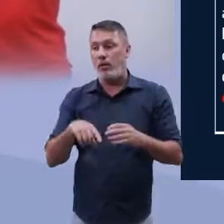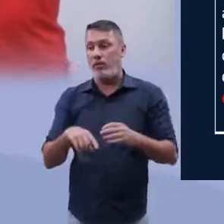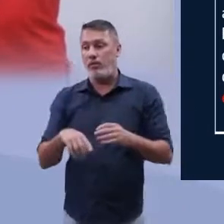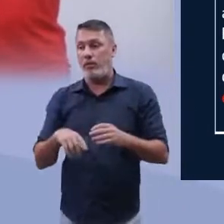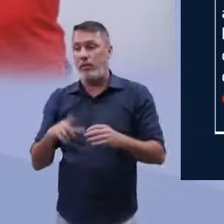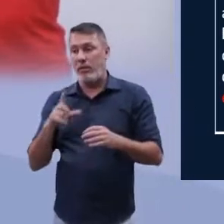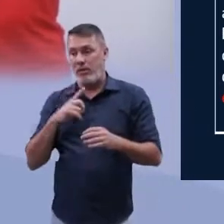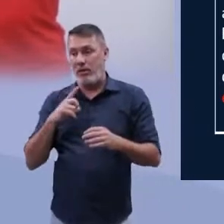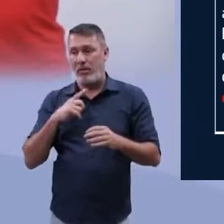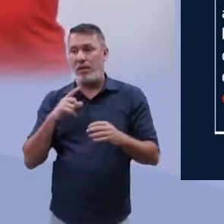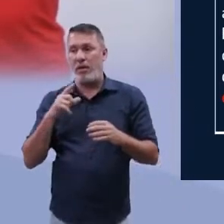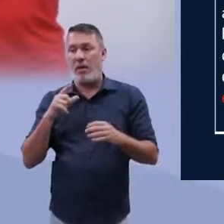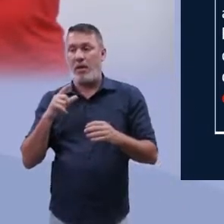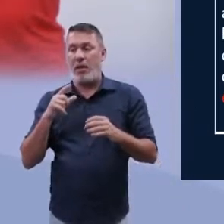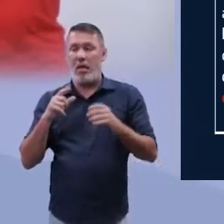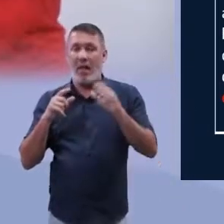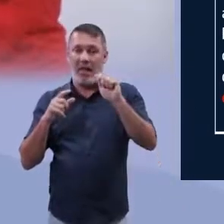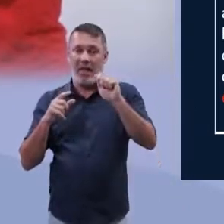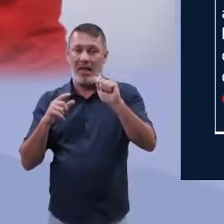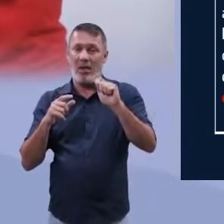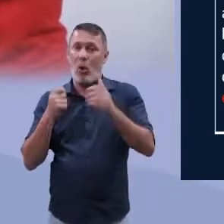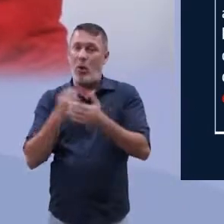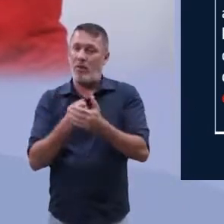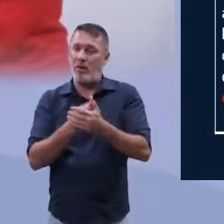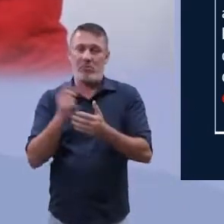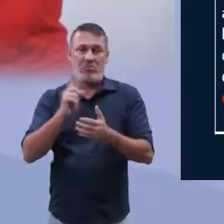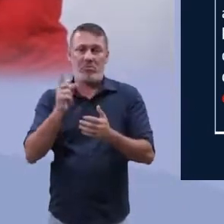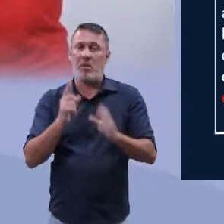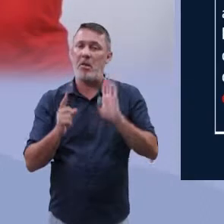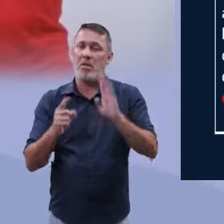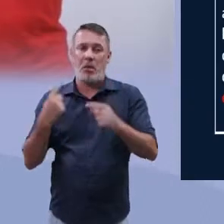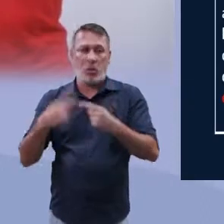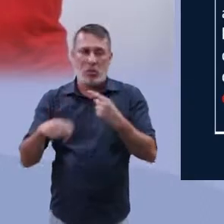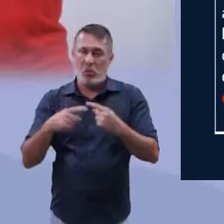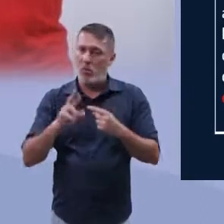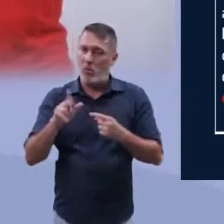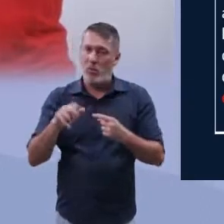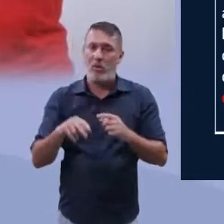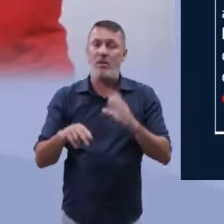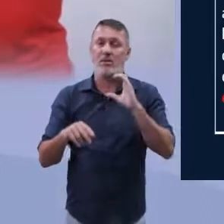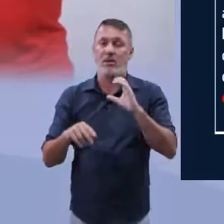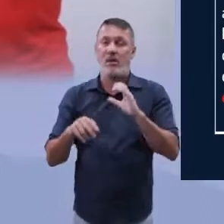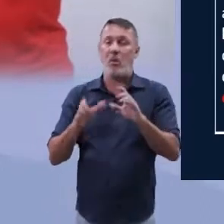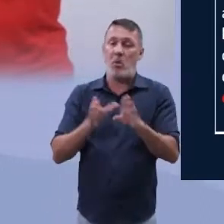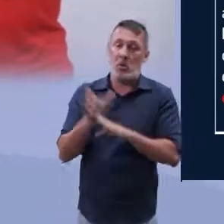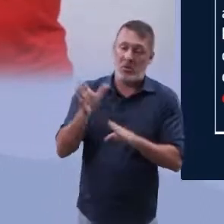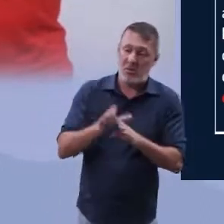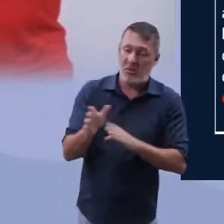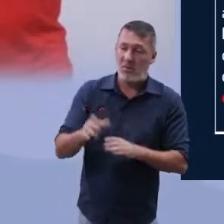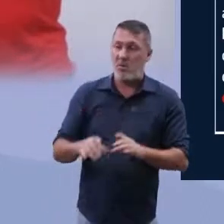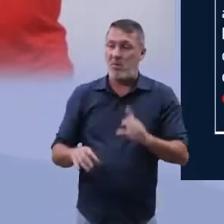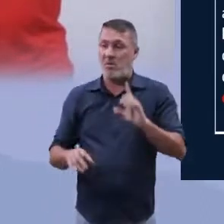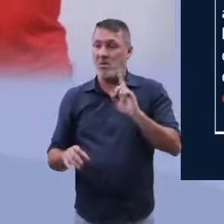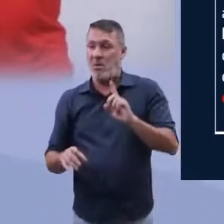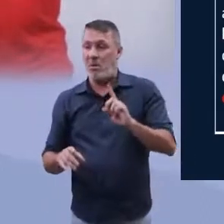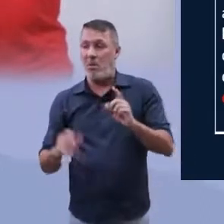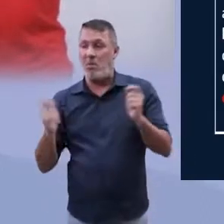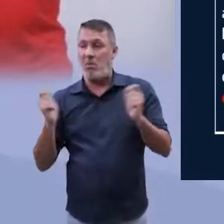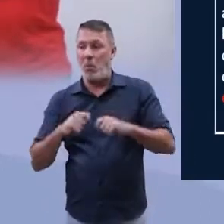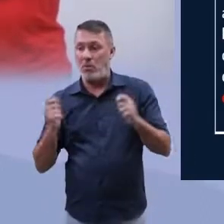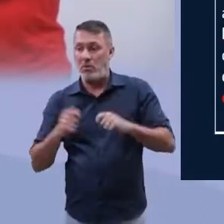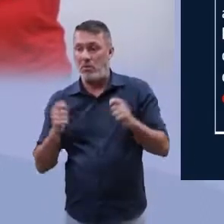mustn't é obrigação, supposed to não é, né? Shouldn't é conselho, might seria